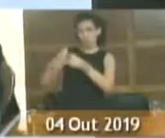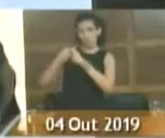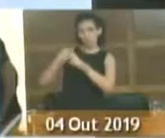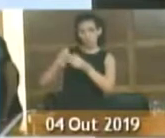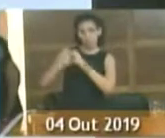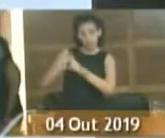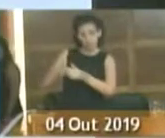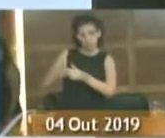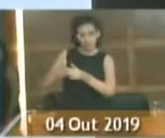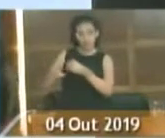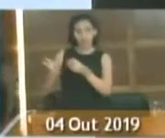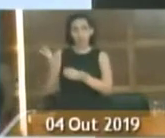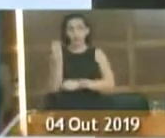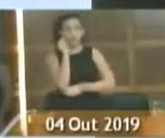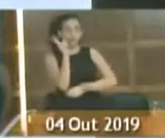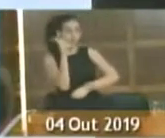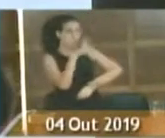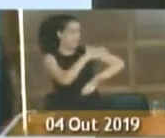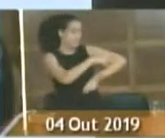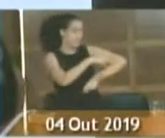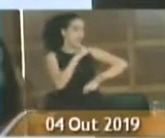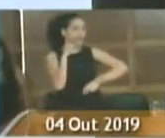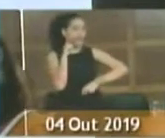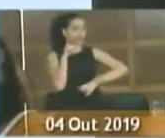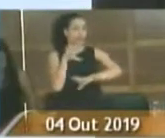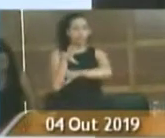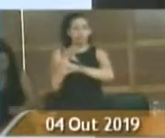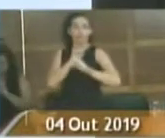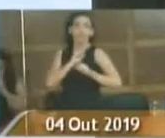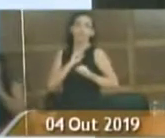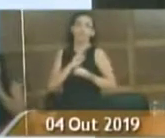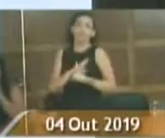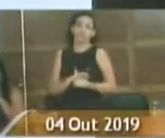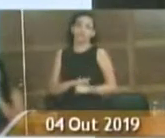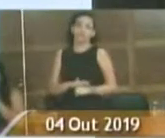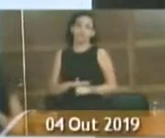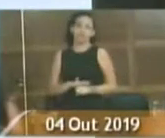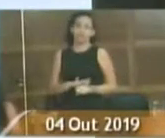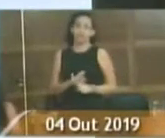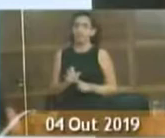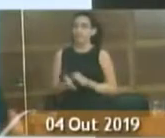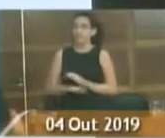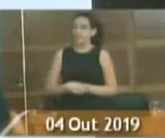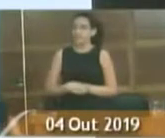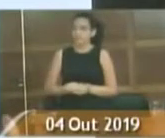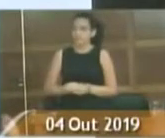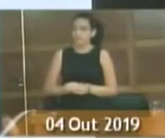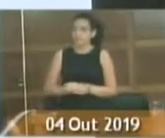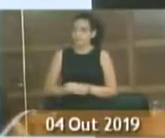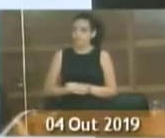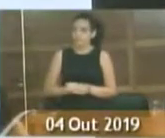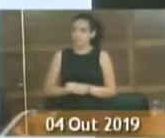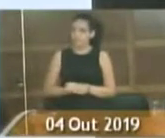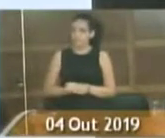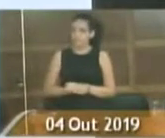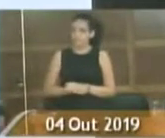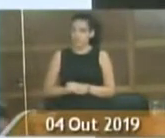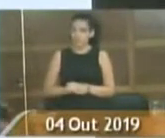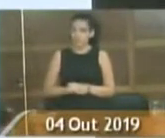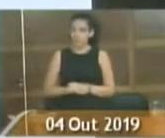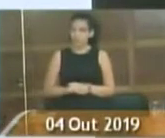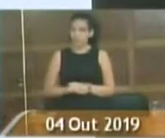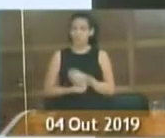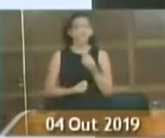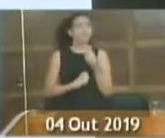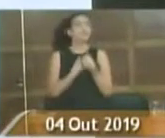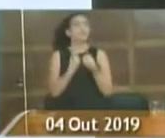o gato arranhou ele, e ele pegou a doença também, tá? Pode passar. Como é